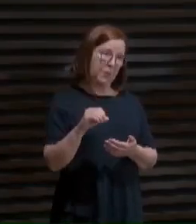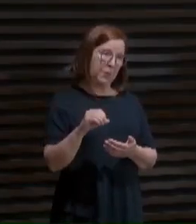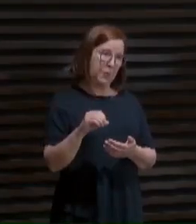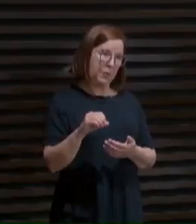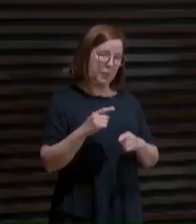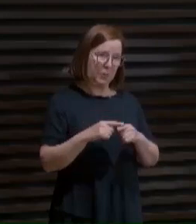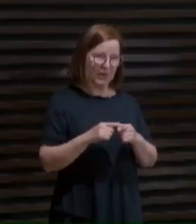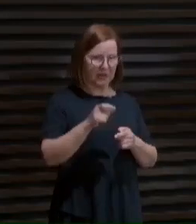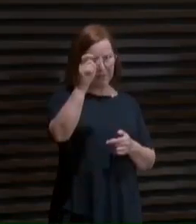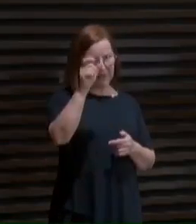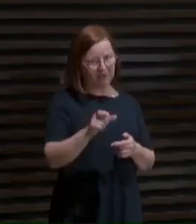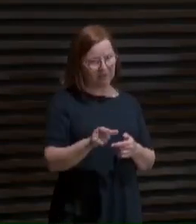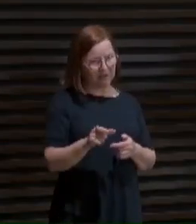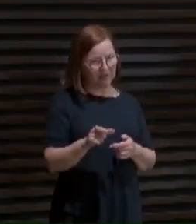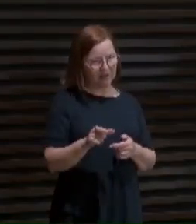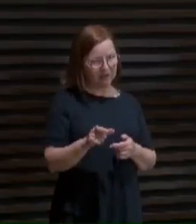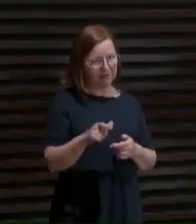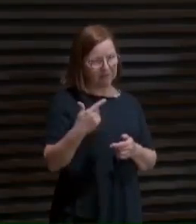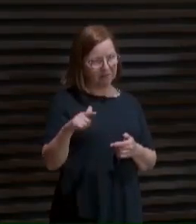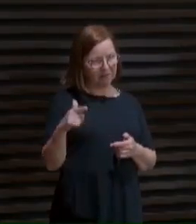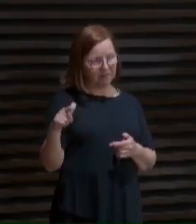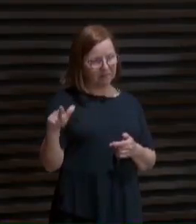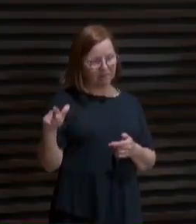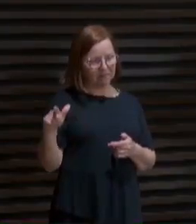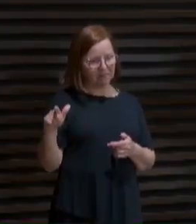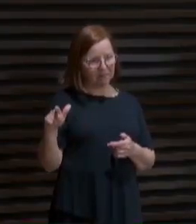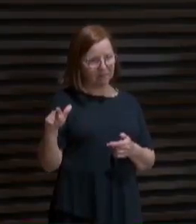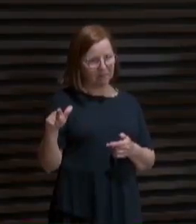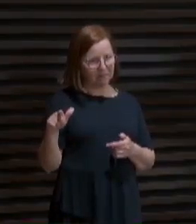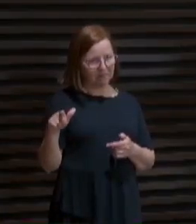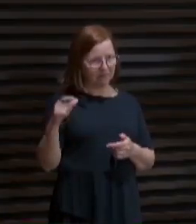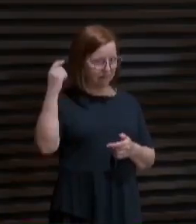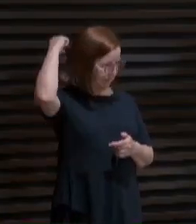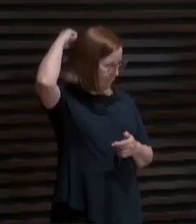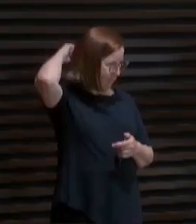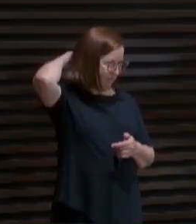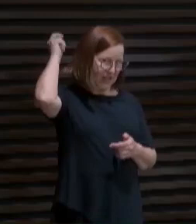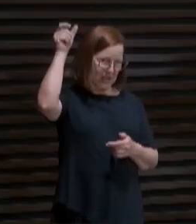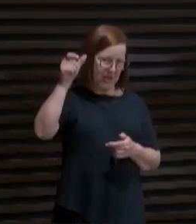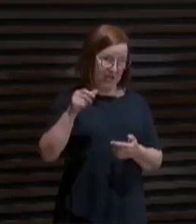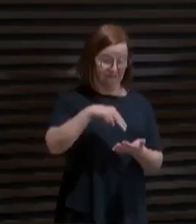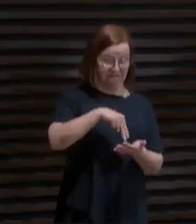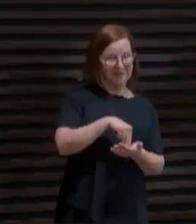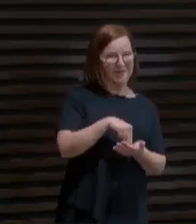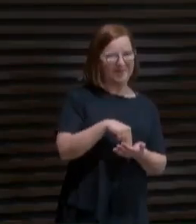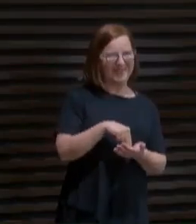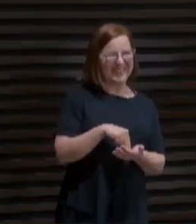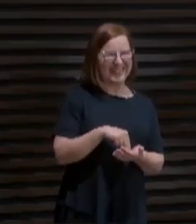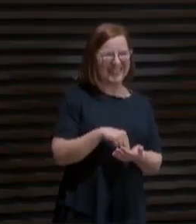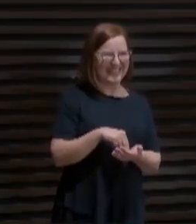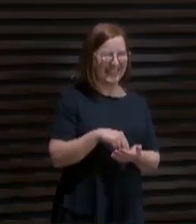que não tem a coluna vertebral firme, mas ele